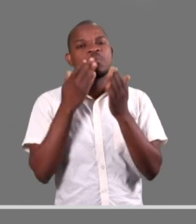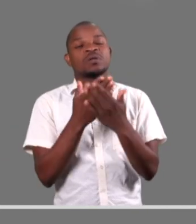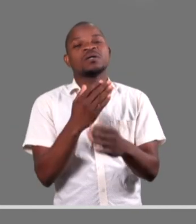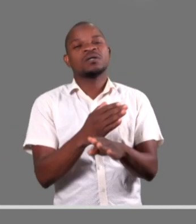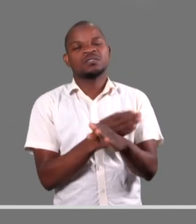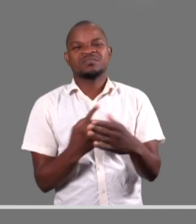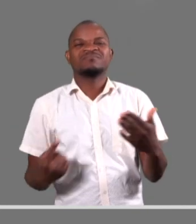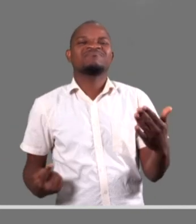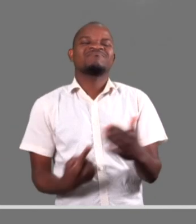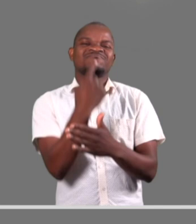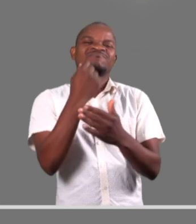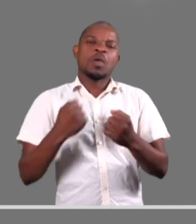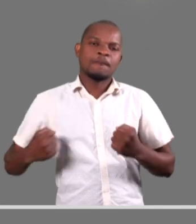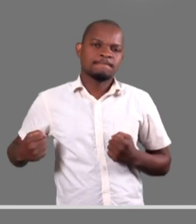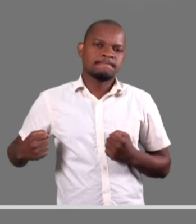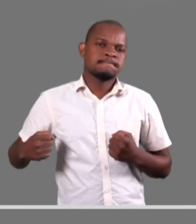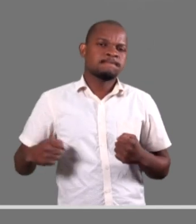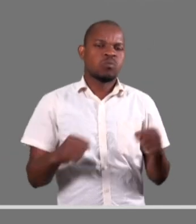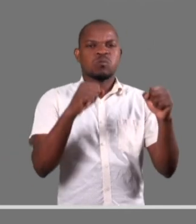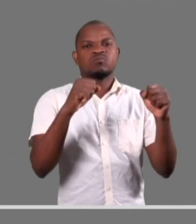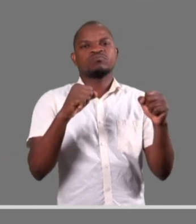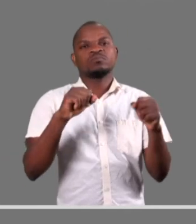esteve envolvido com Joana.